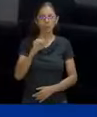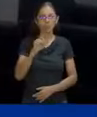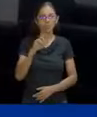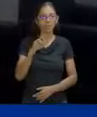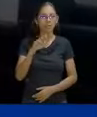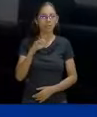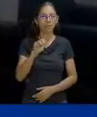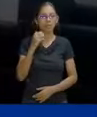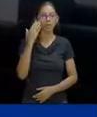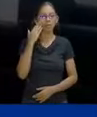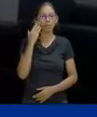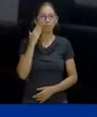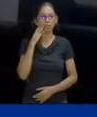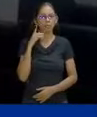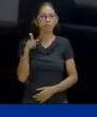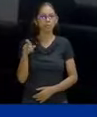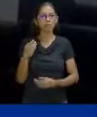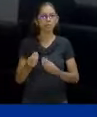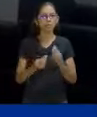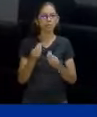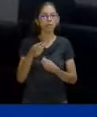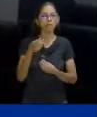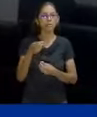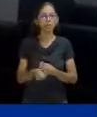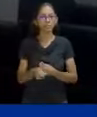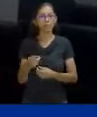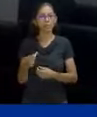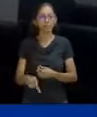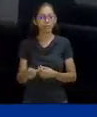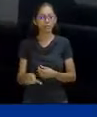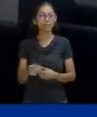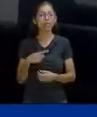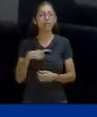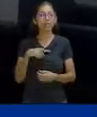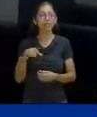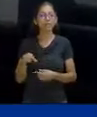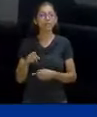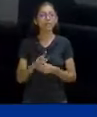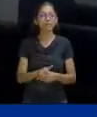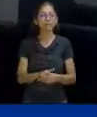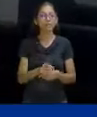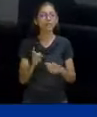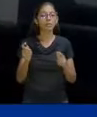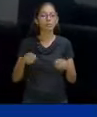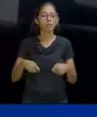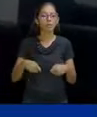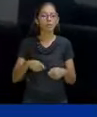prerrogativas dos juízes da jurisdição de forma